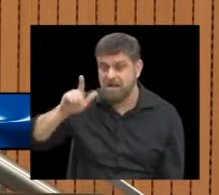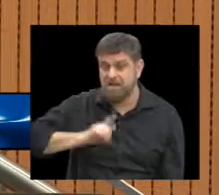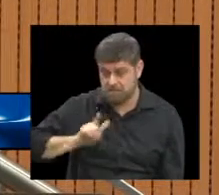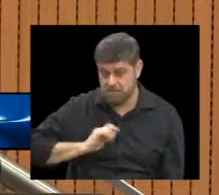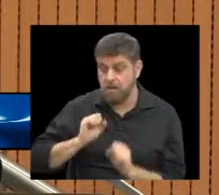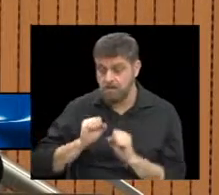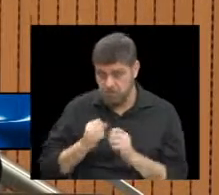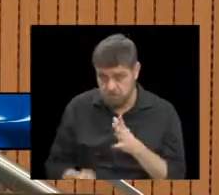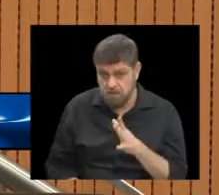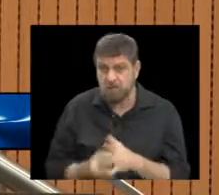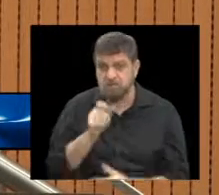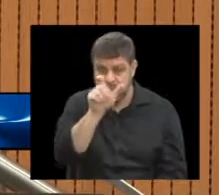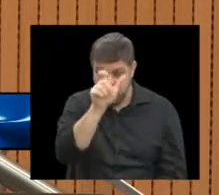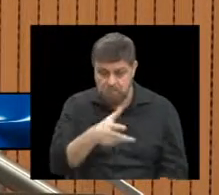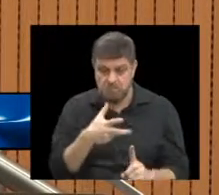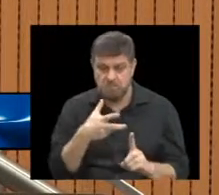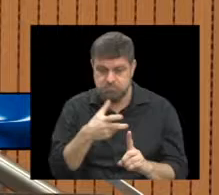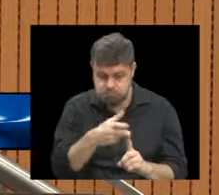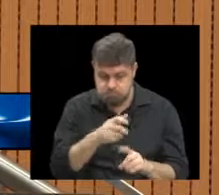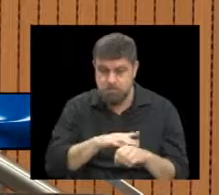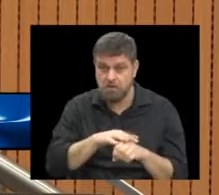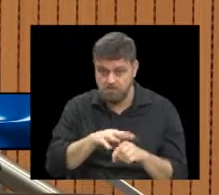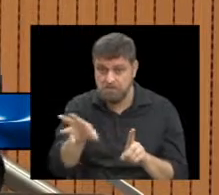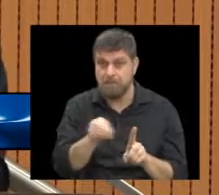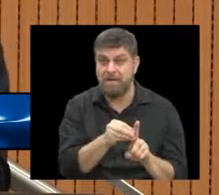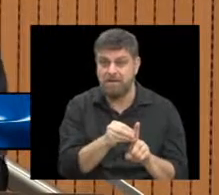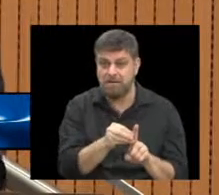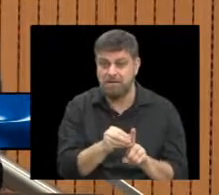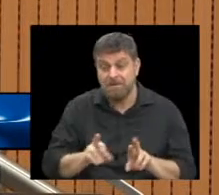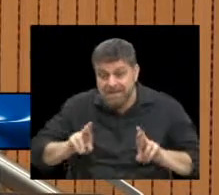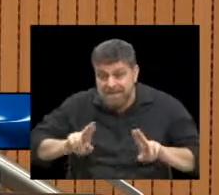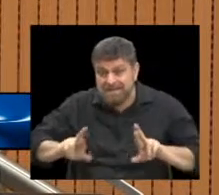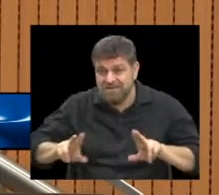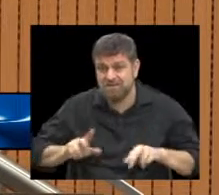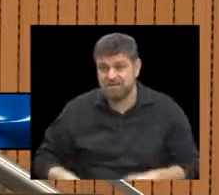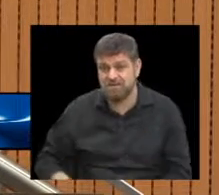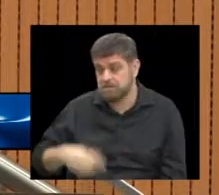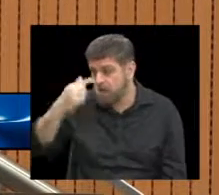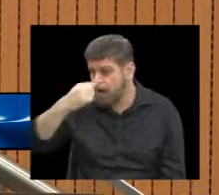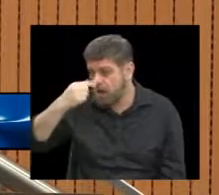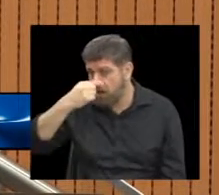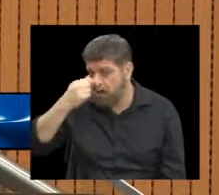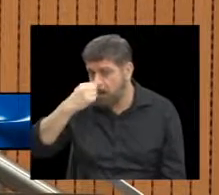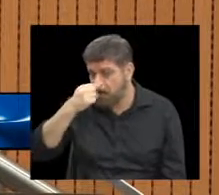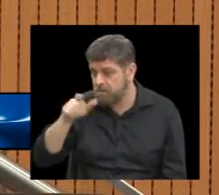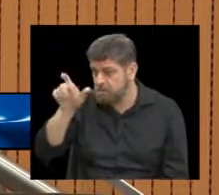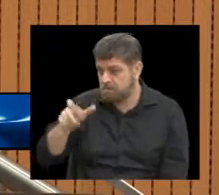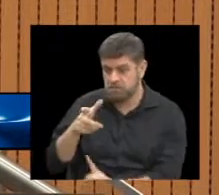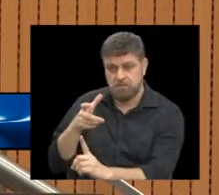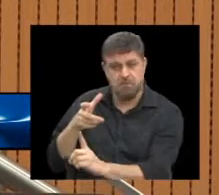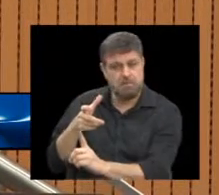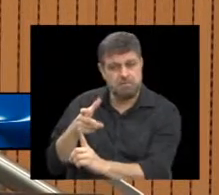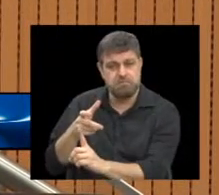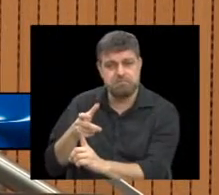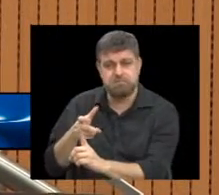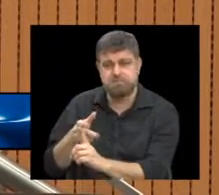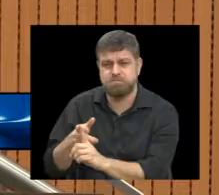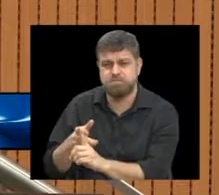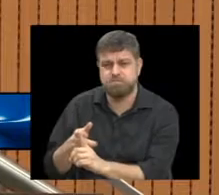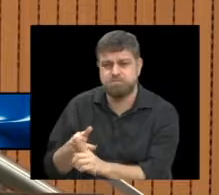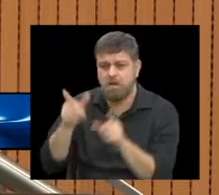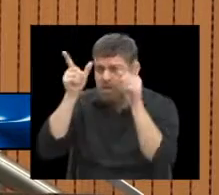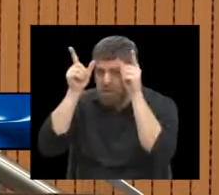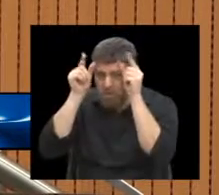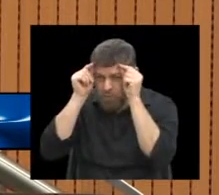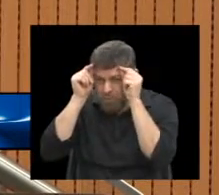ela pode causar óbito, diferentemente do que acontece com a vacina contra a gripe. Como eu já disse, ela é produzida com fragmentos